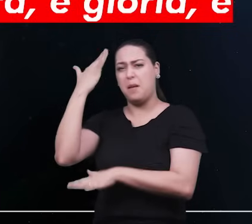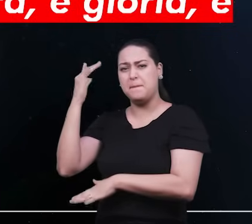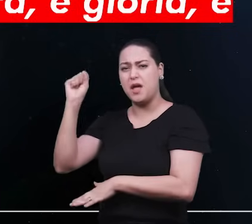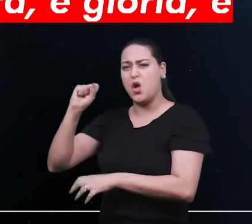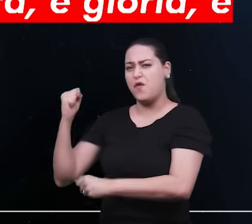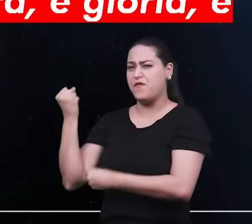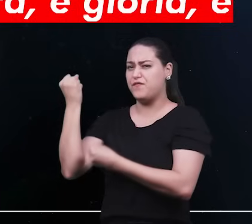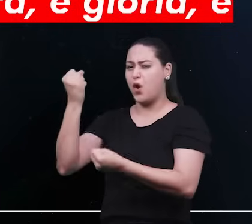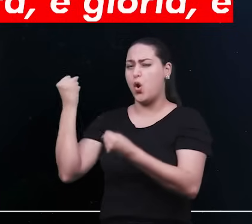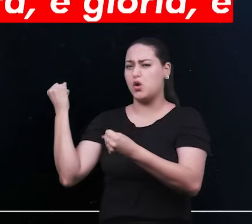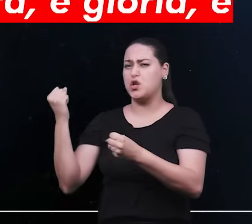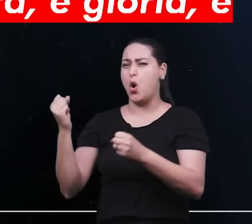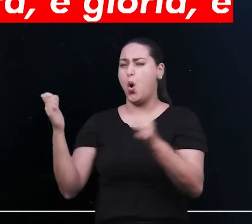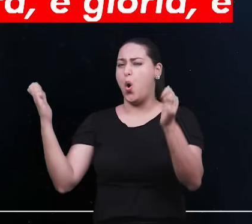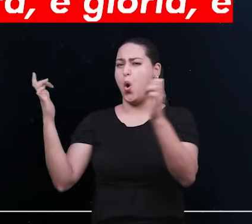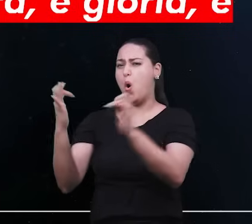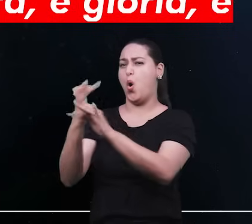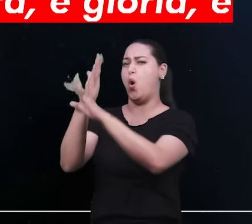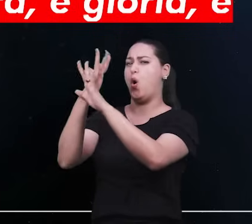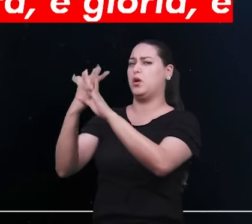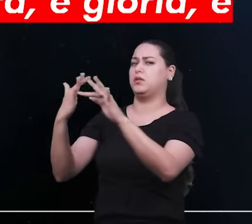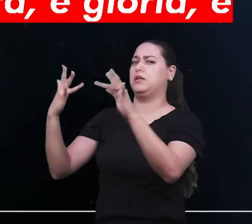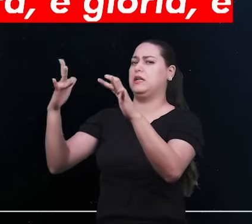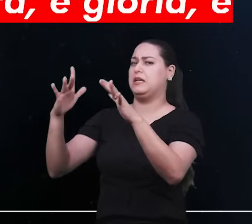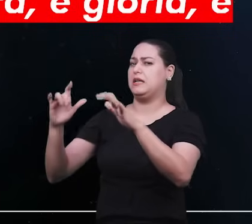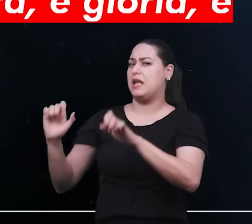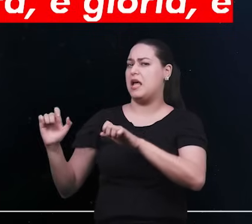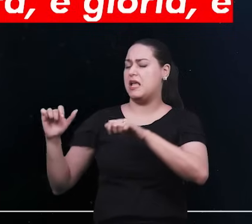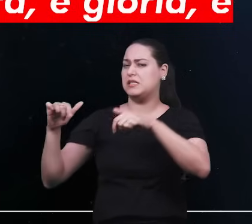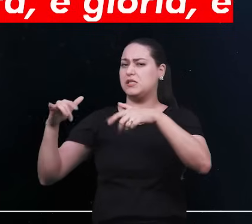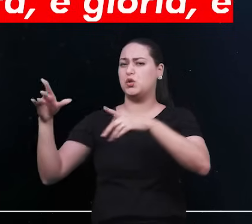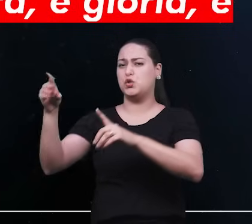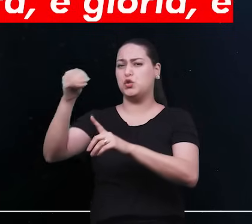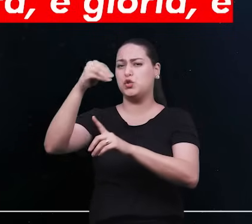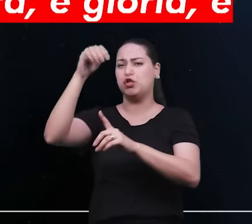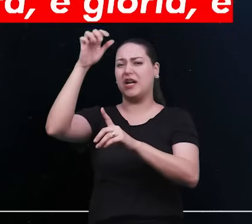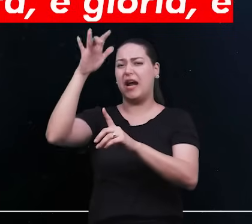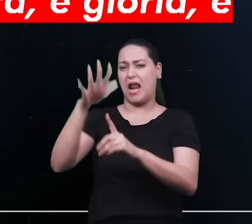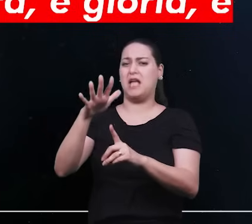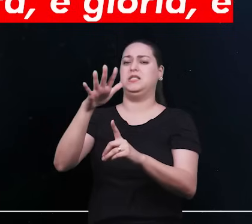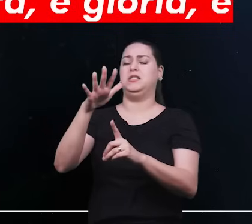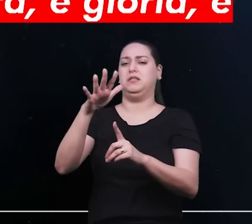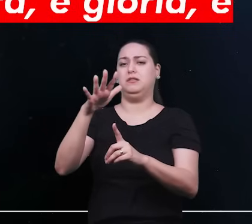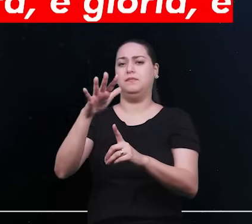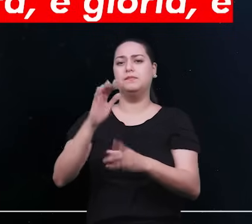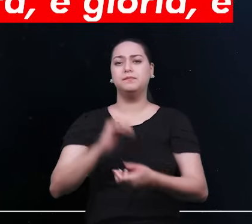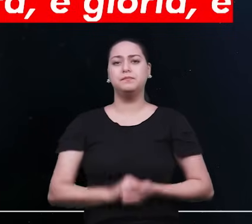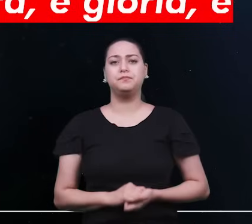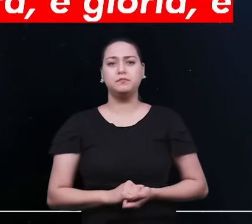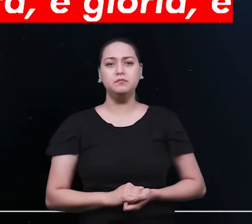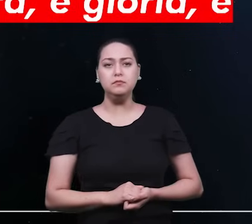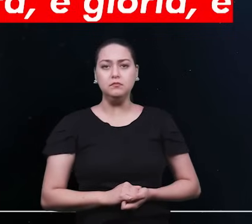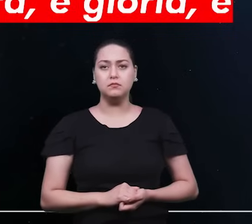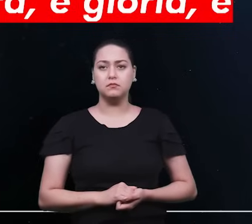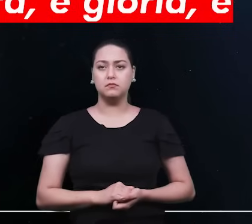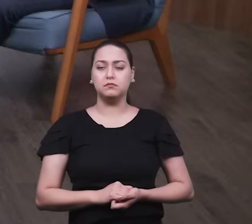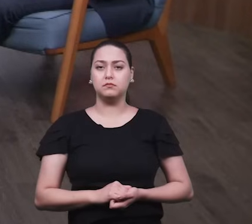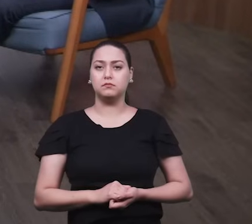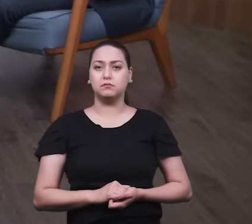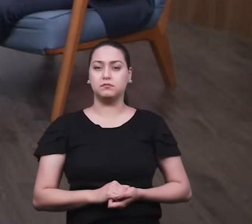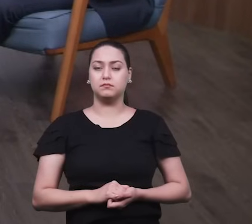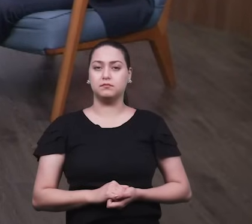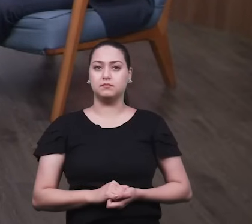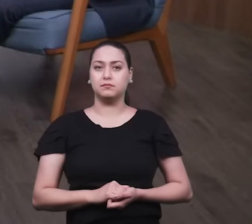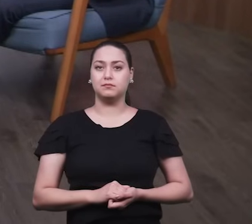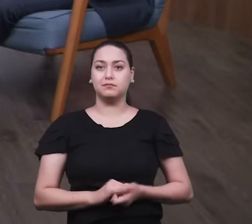sabedoria e força e honra e glória e ações de graça. Amém. Louvado seja o nome glória do Senhor.